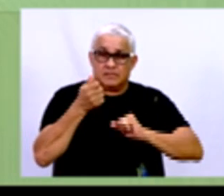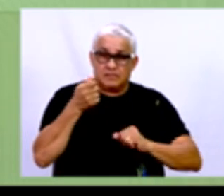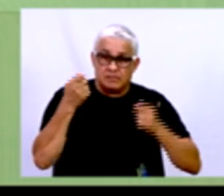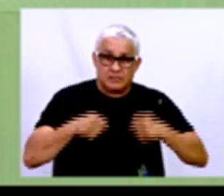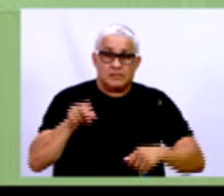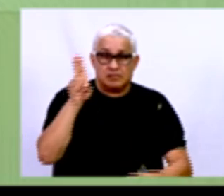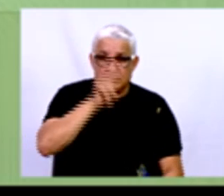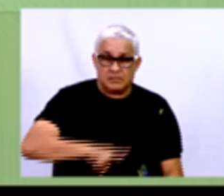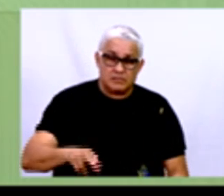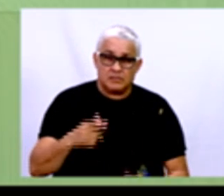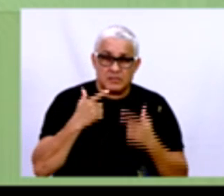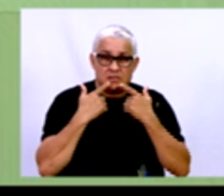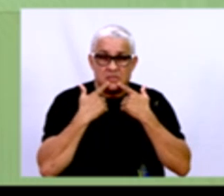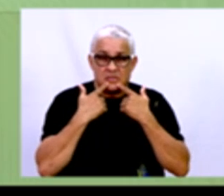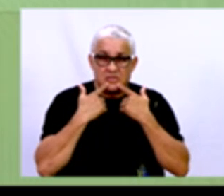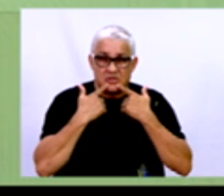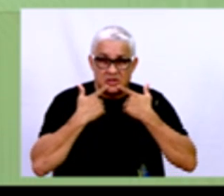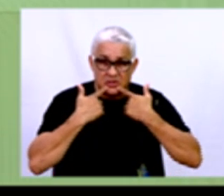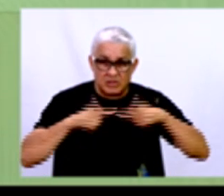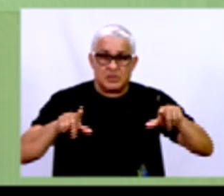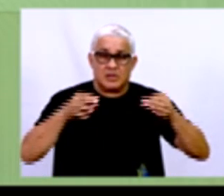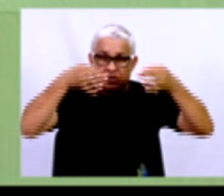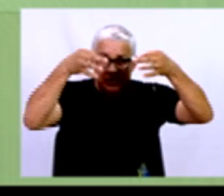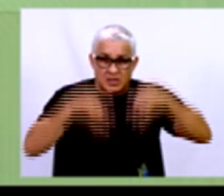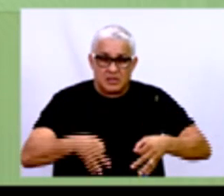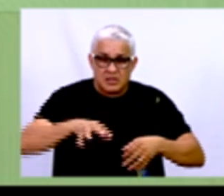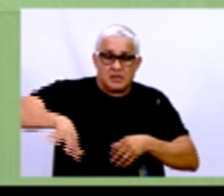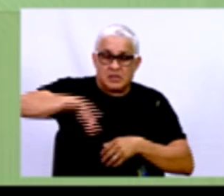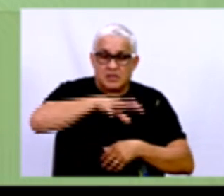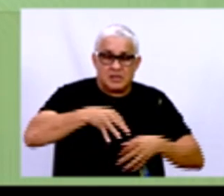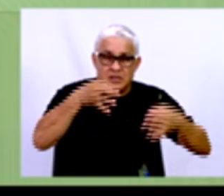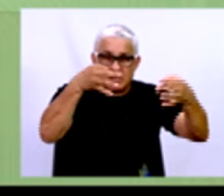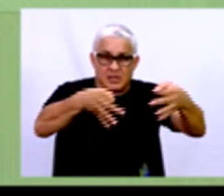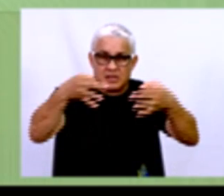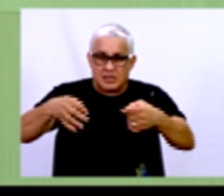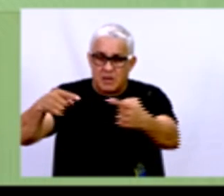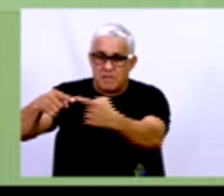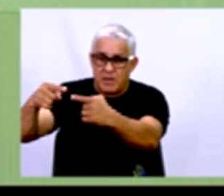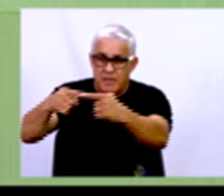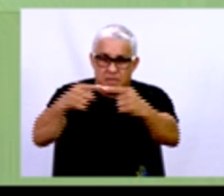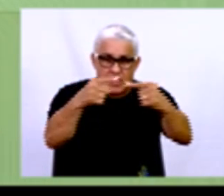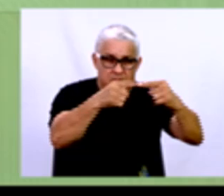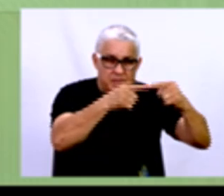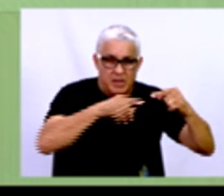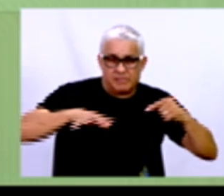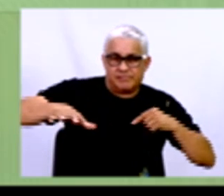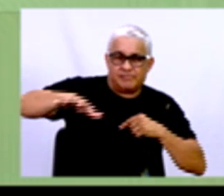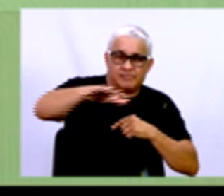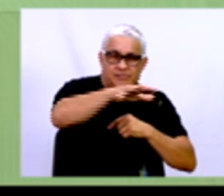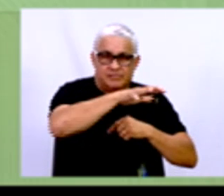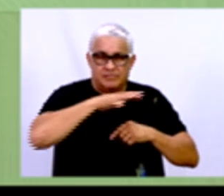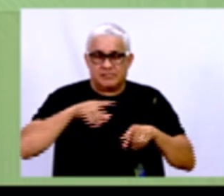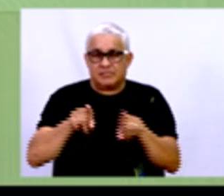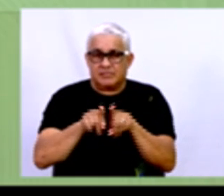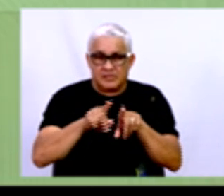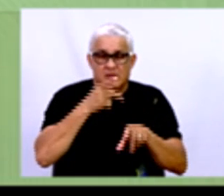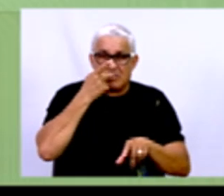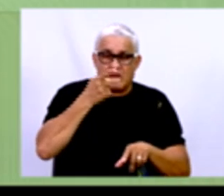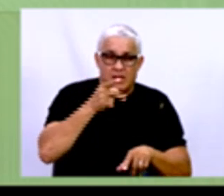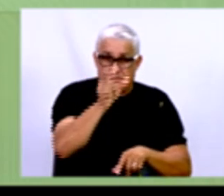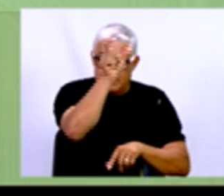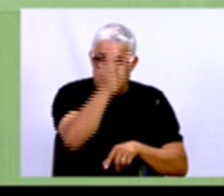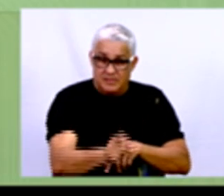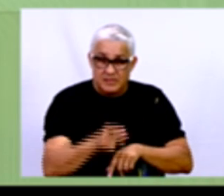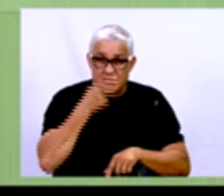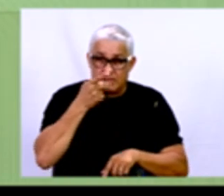utilizar a linguagem correta ao ambiente, adequada ao ambiente, adequada à situação. E quando você fala, o fulano